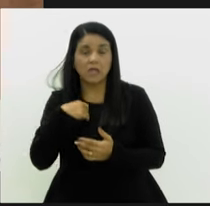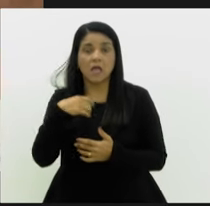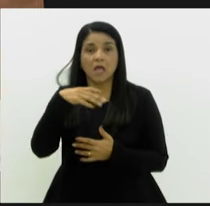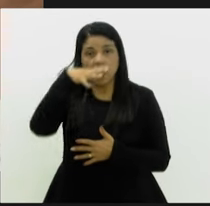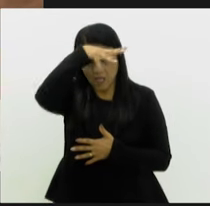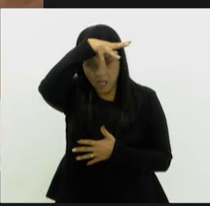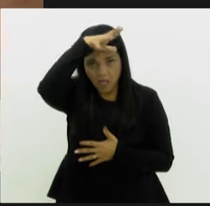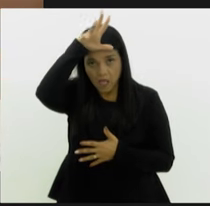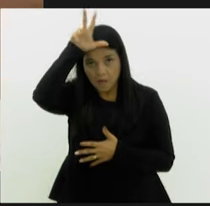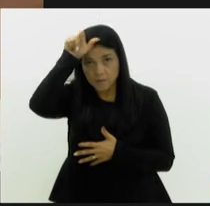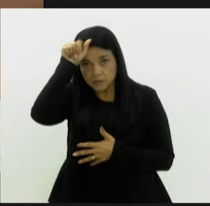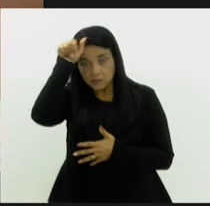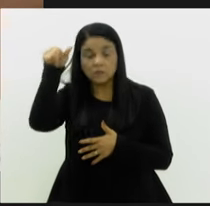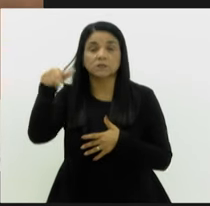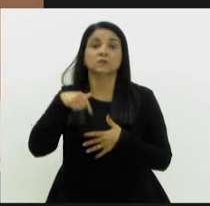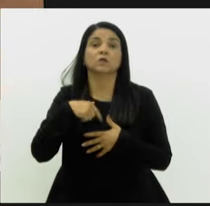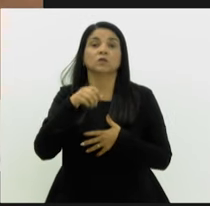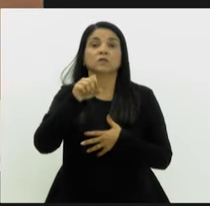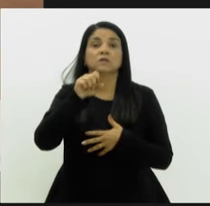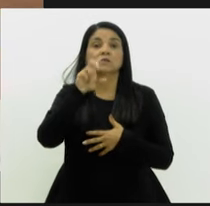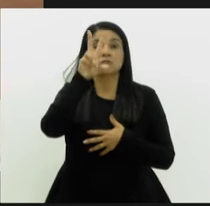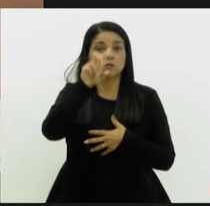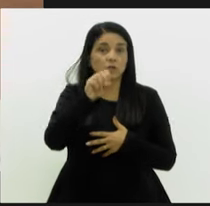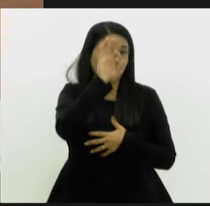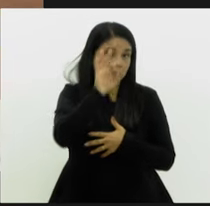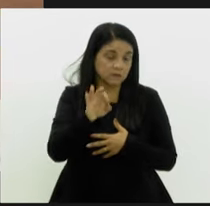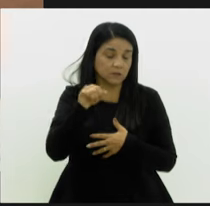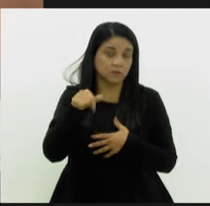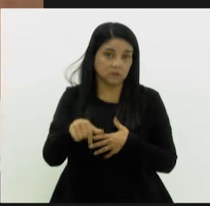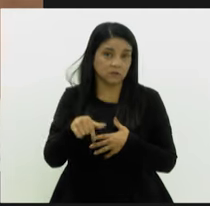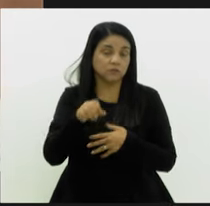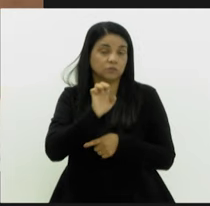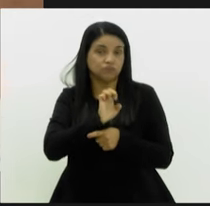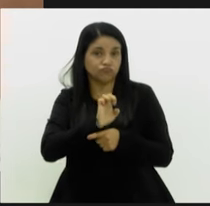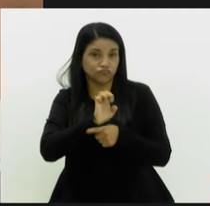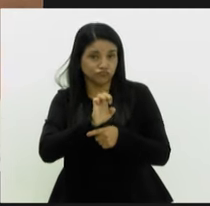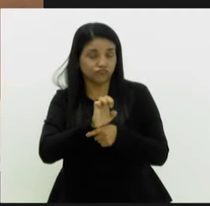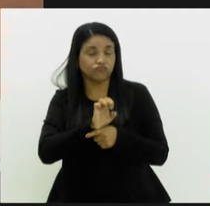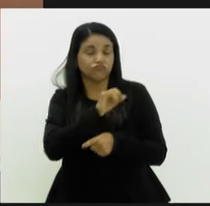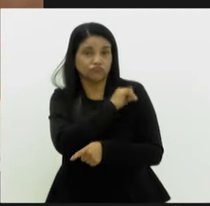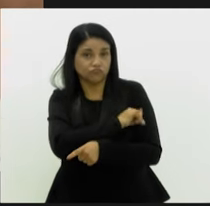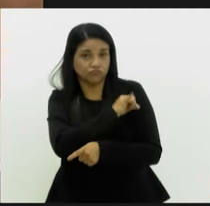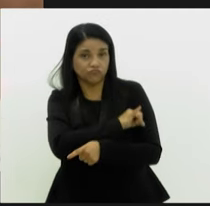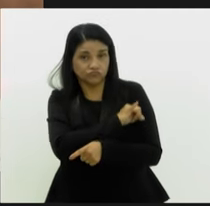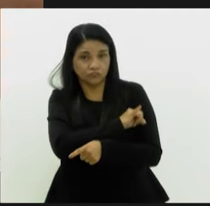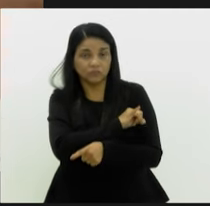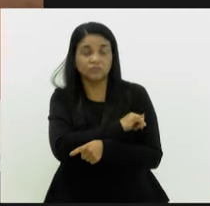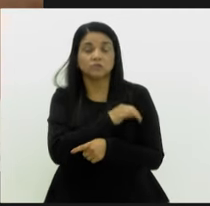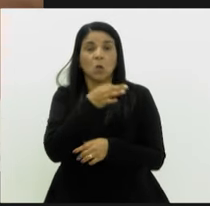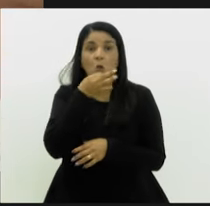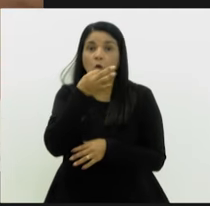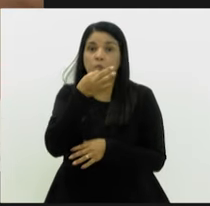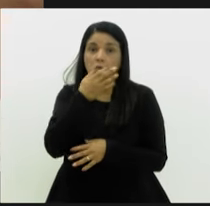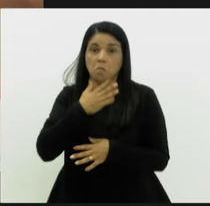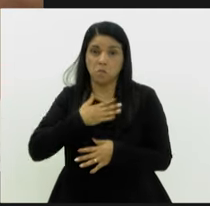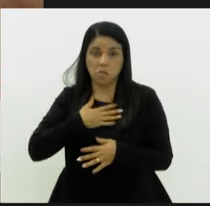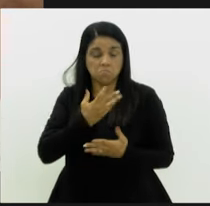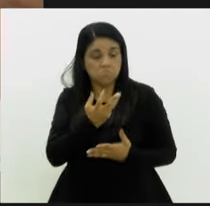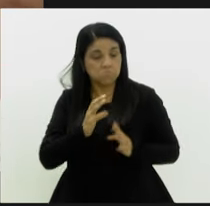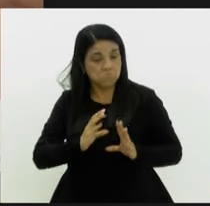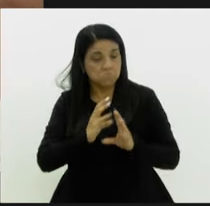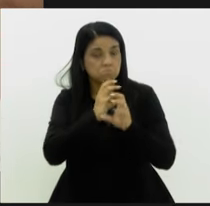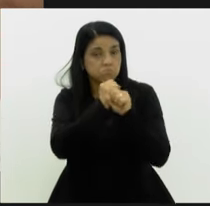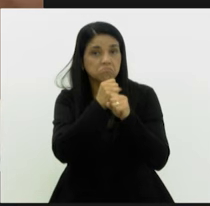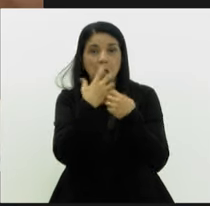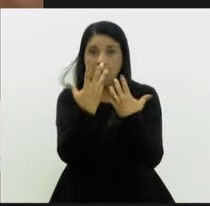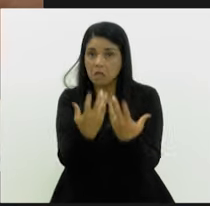Amazonas, 50%. Então, o nosso estado vem com um número que, na minha opinião, é um número muito